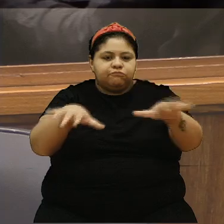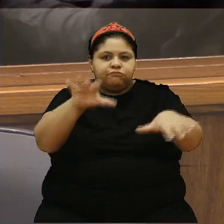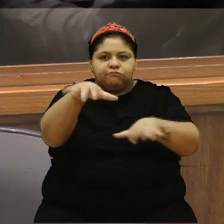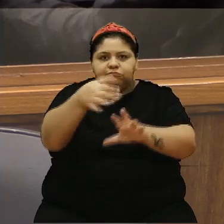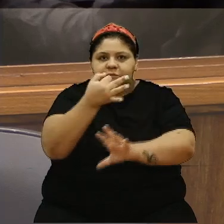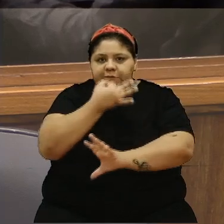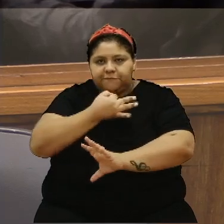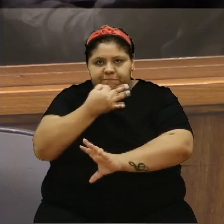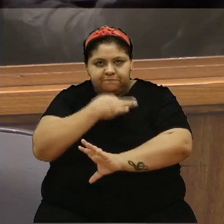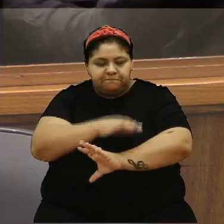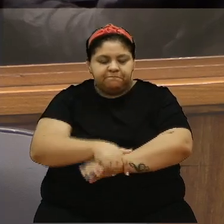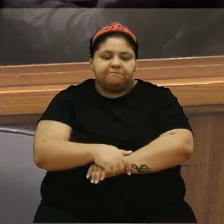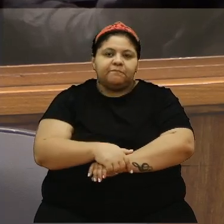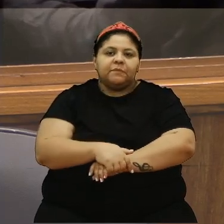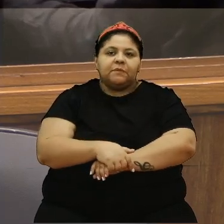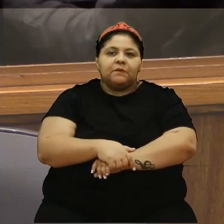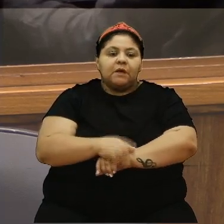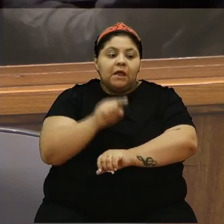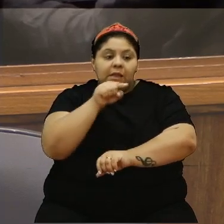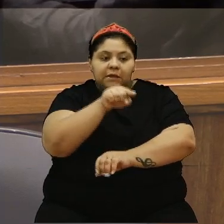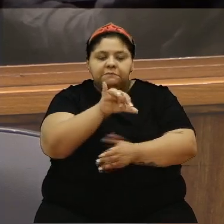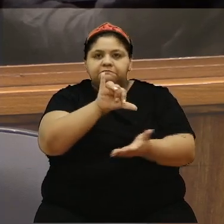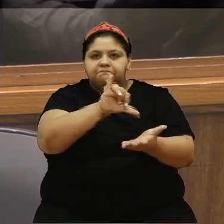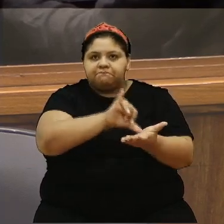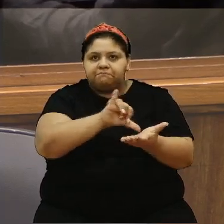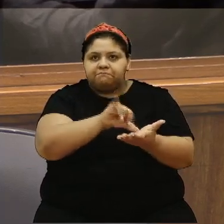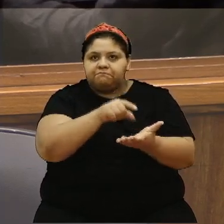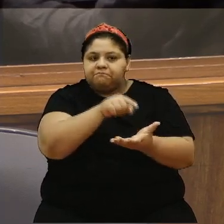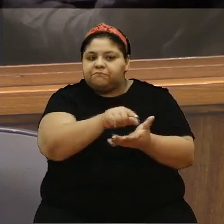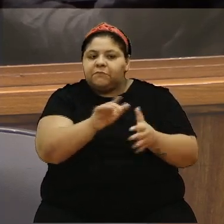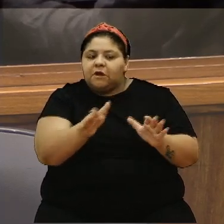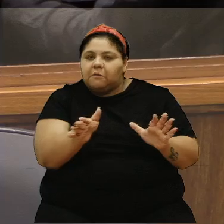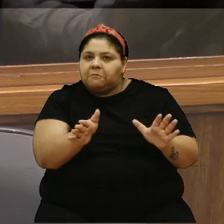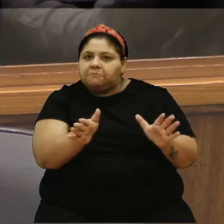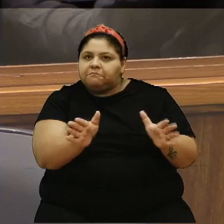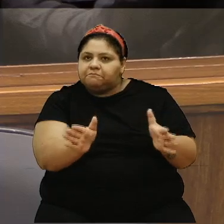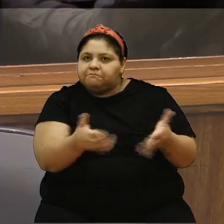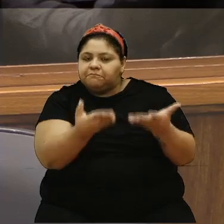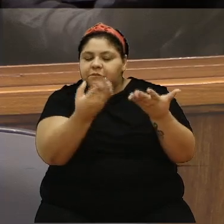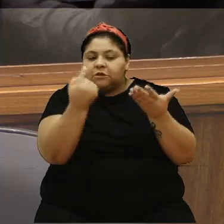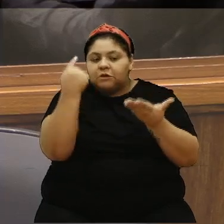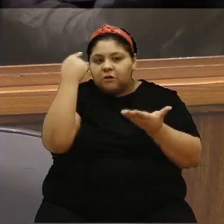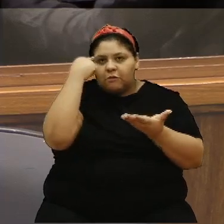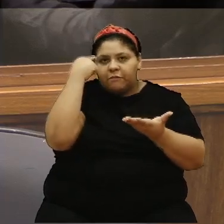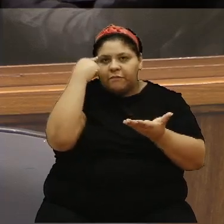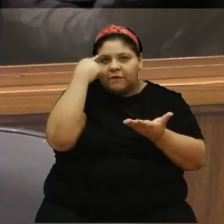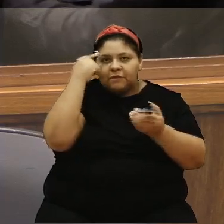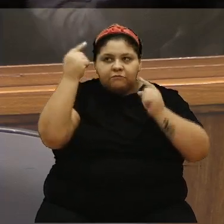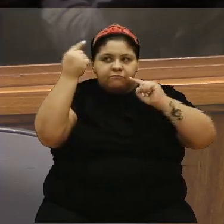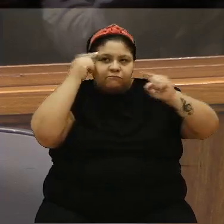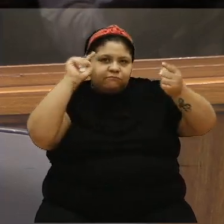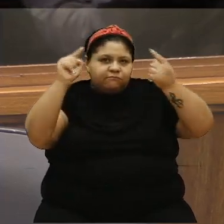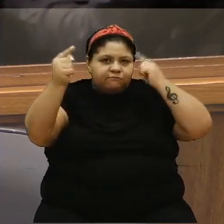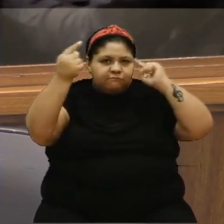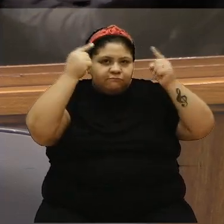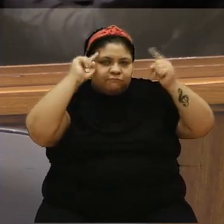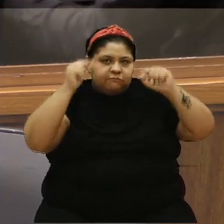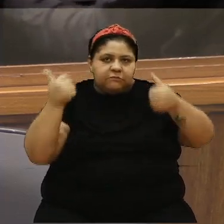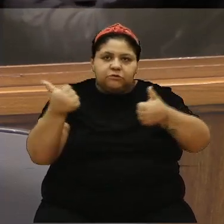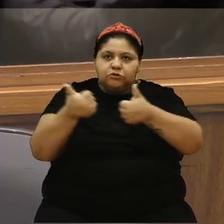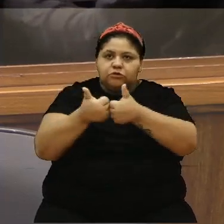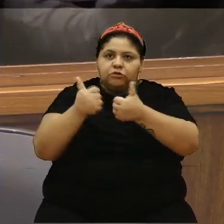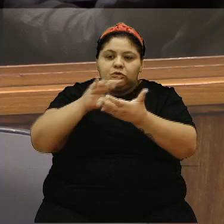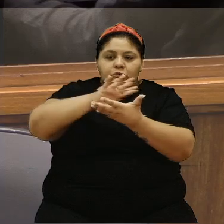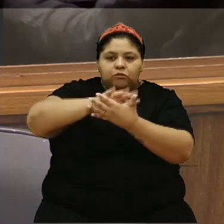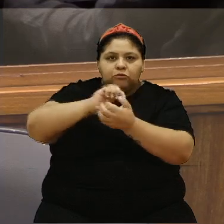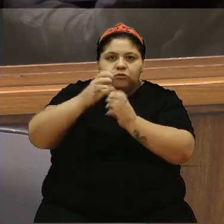inteira. Então, lá a gente era incentivado a pensar com criatividade, através das artes,